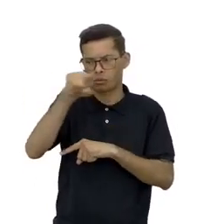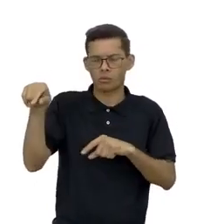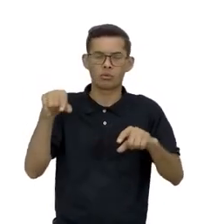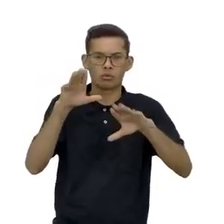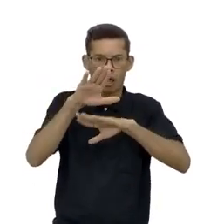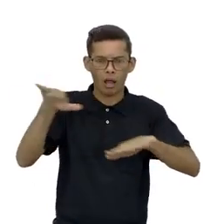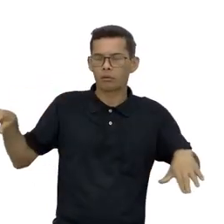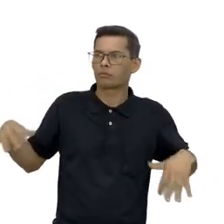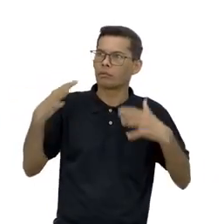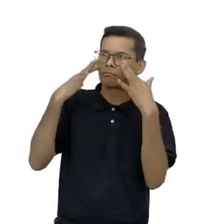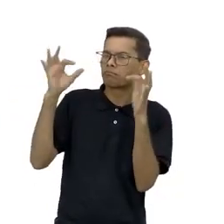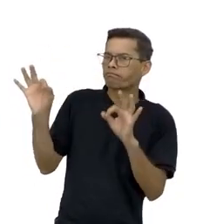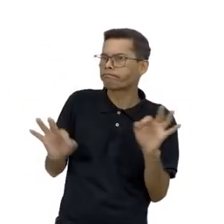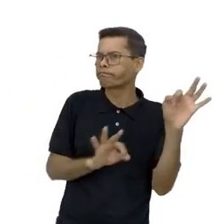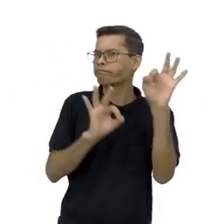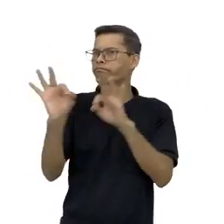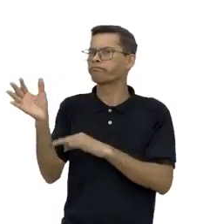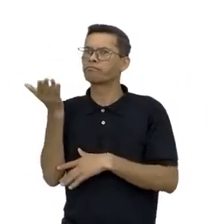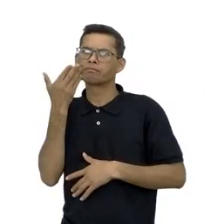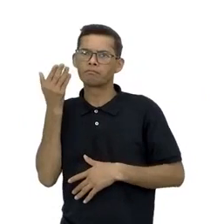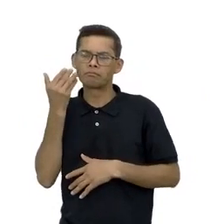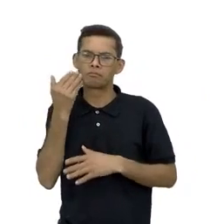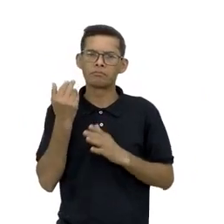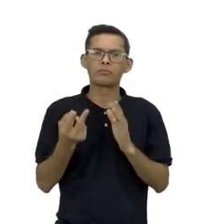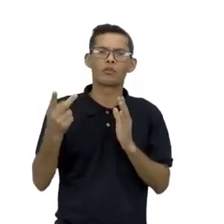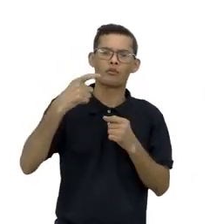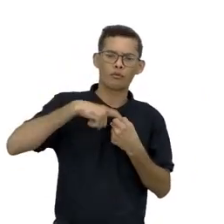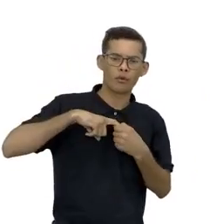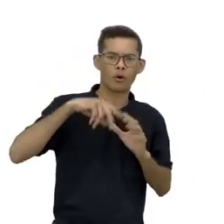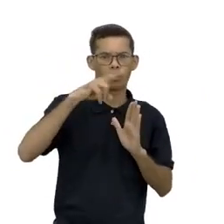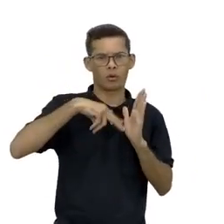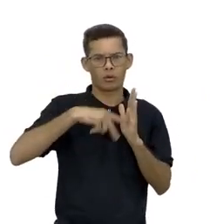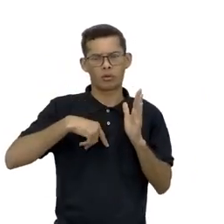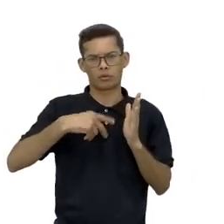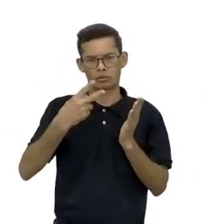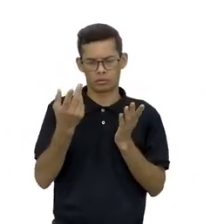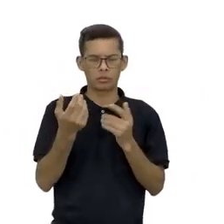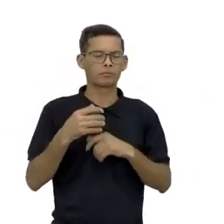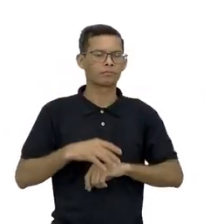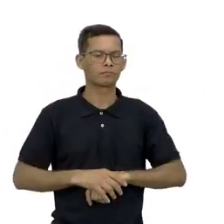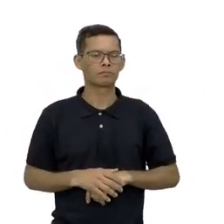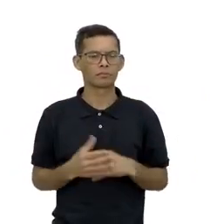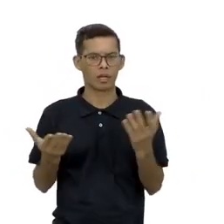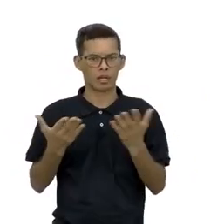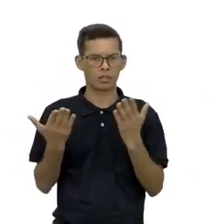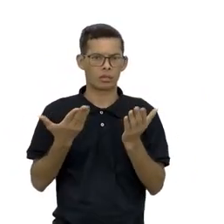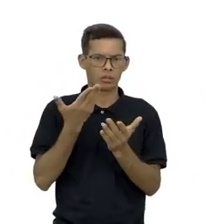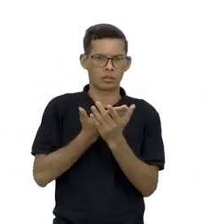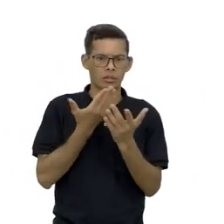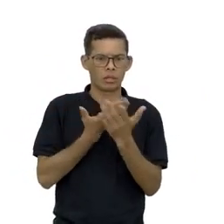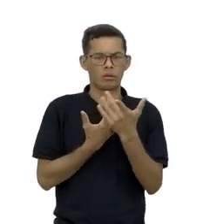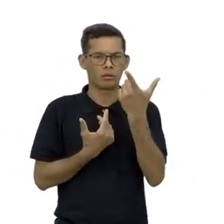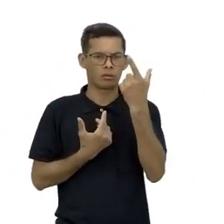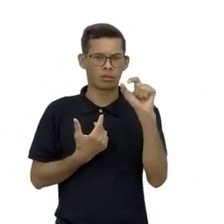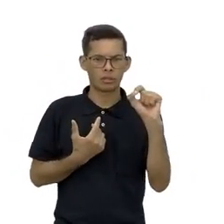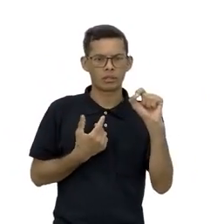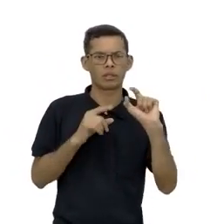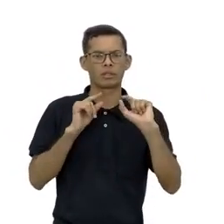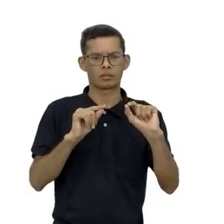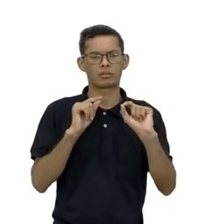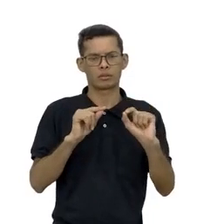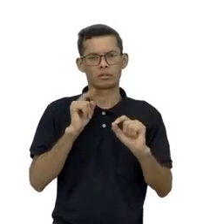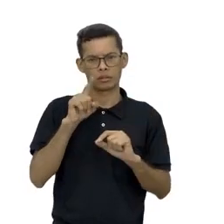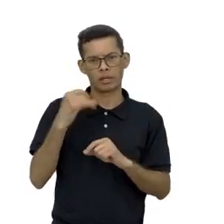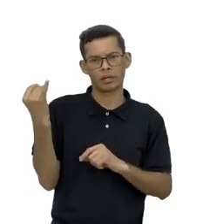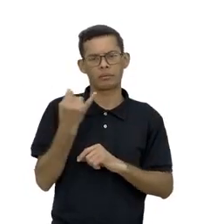observar, analisar e rever o texto. Finalmente, chegamos à aula 10, e aqui será o momento de digitar a